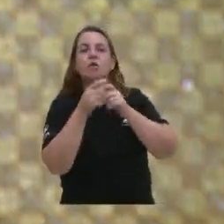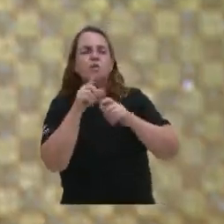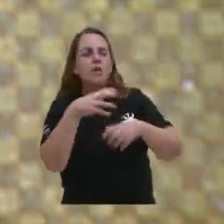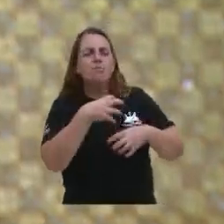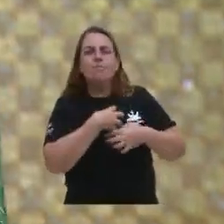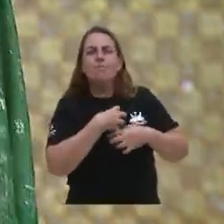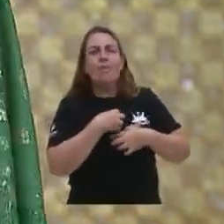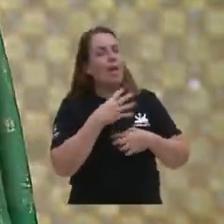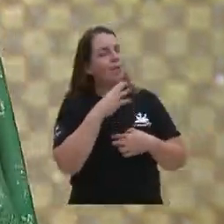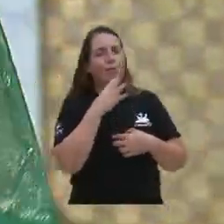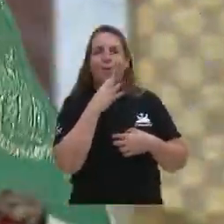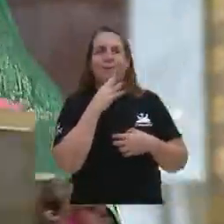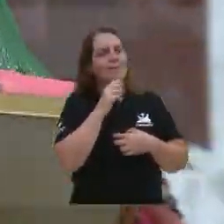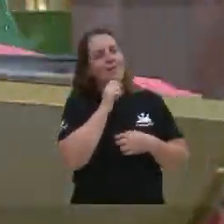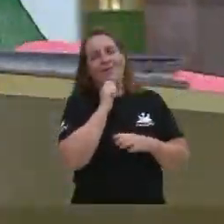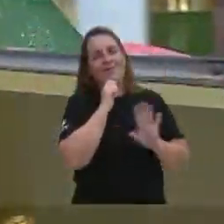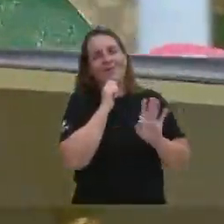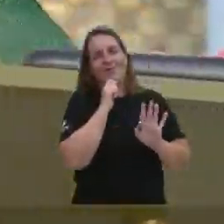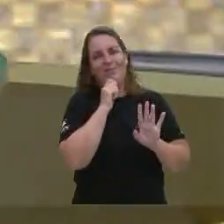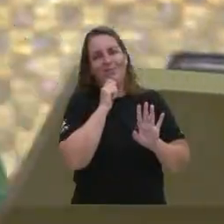sido manifestada. Eu tento explicar.